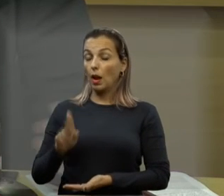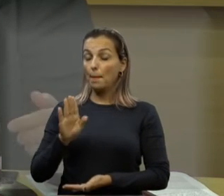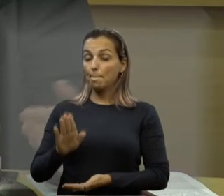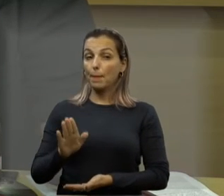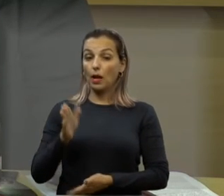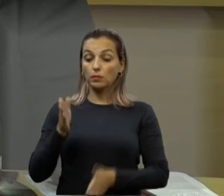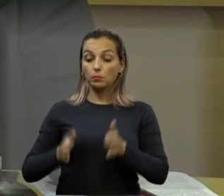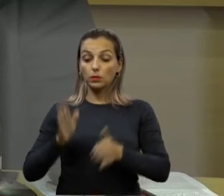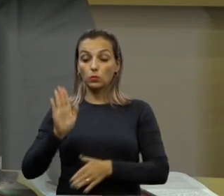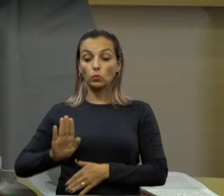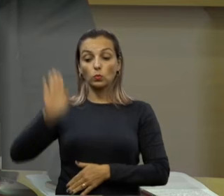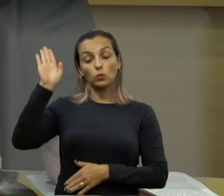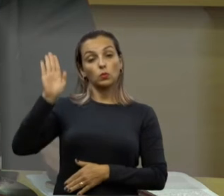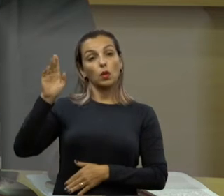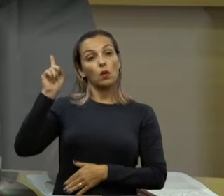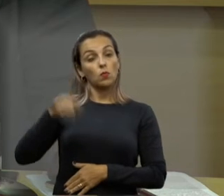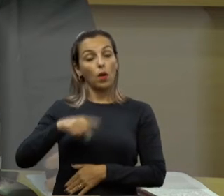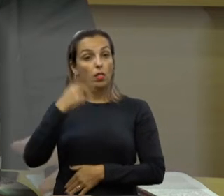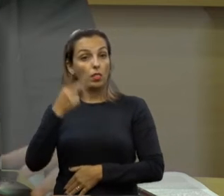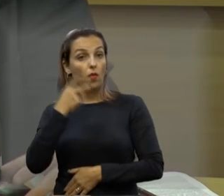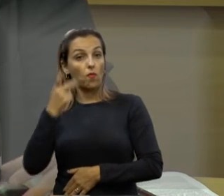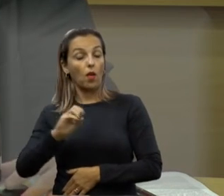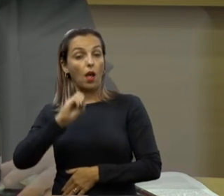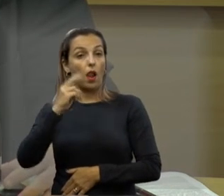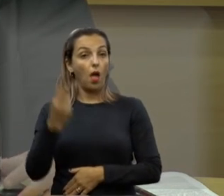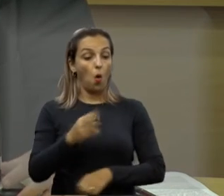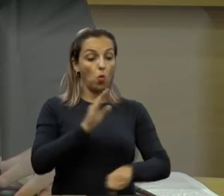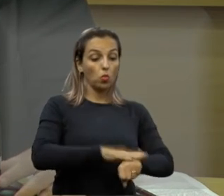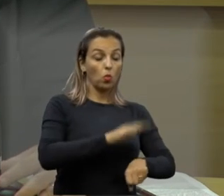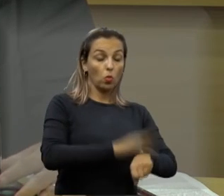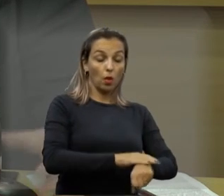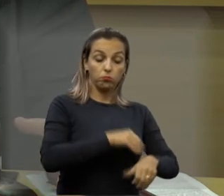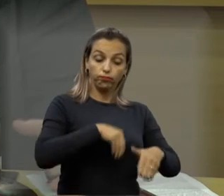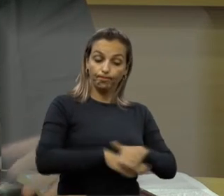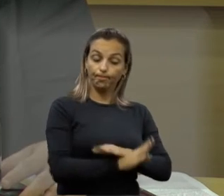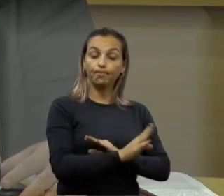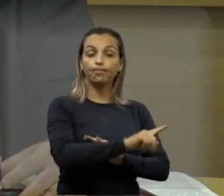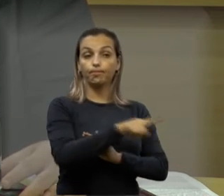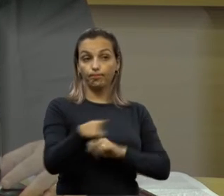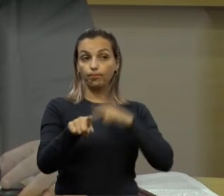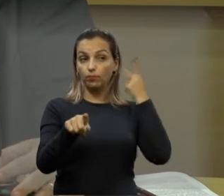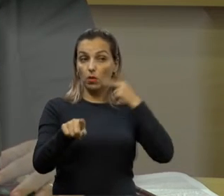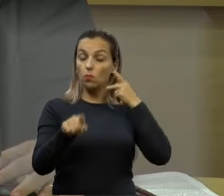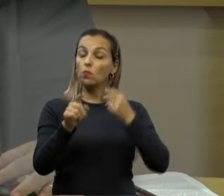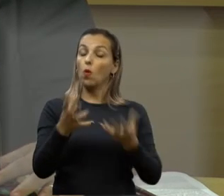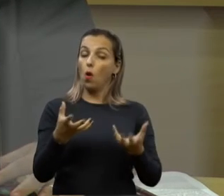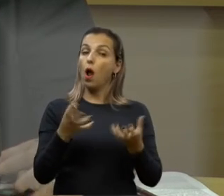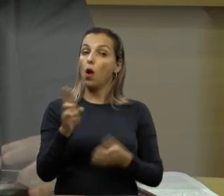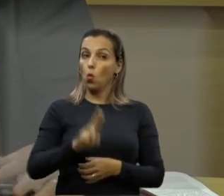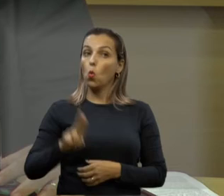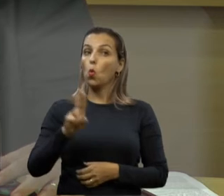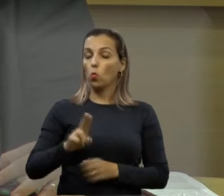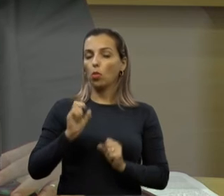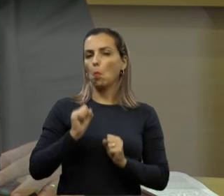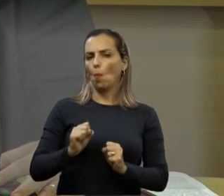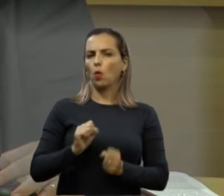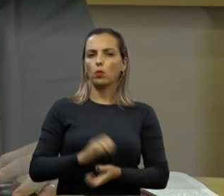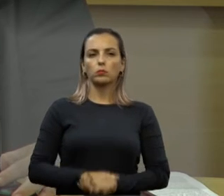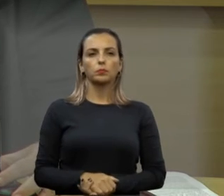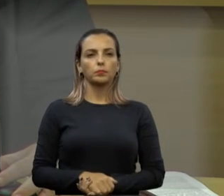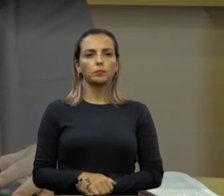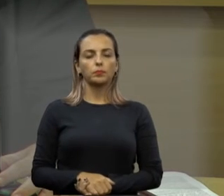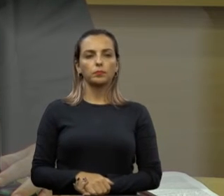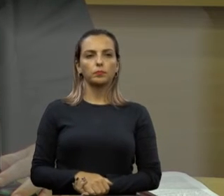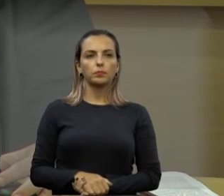parte pode ser tanto no na fauna reserva de tempo tá os vereadores Se quiserem usar a reserva ou a partir da